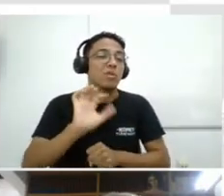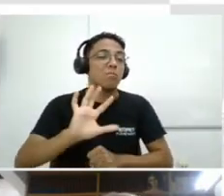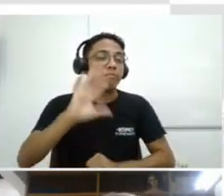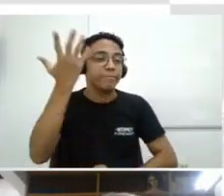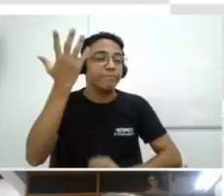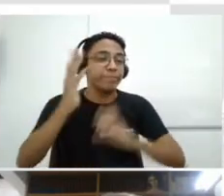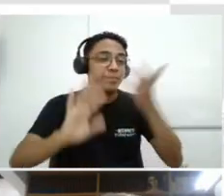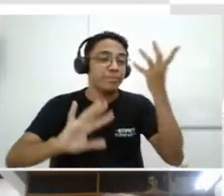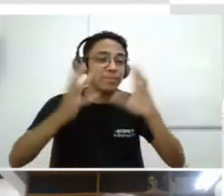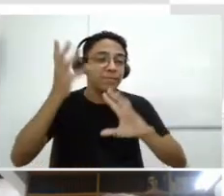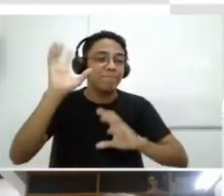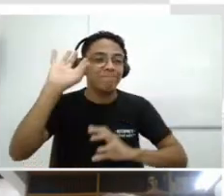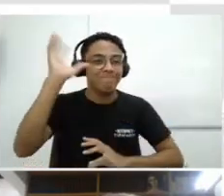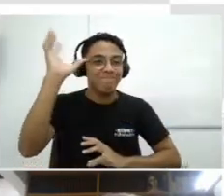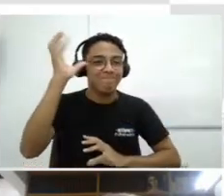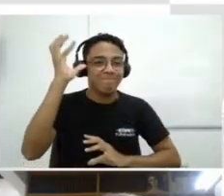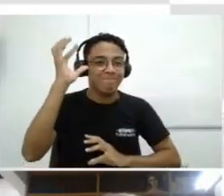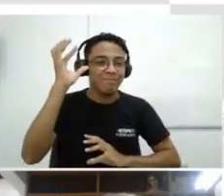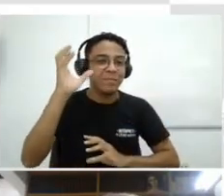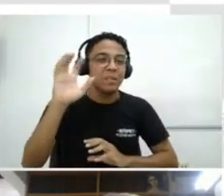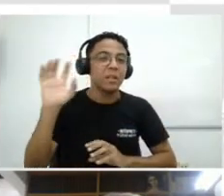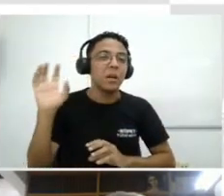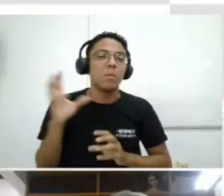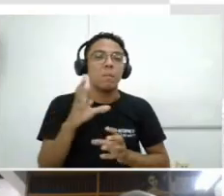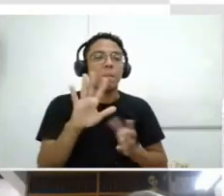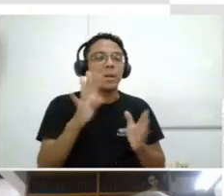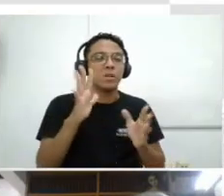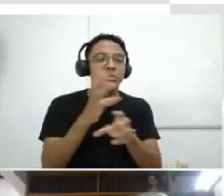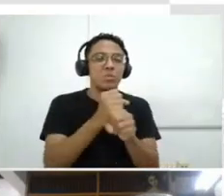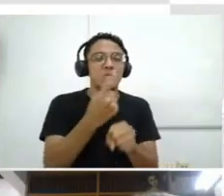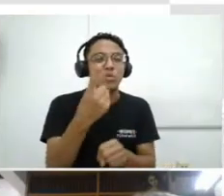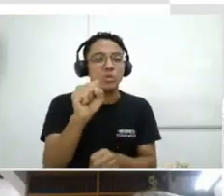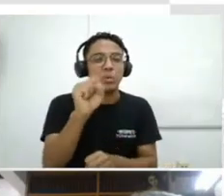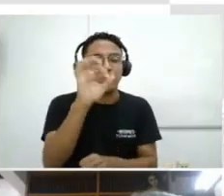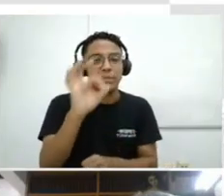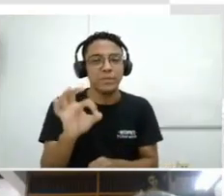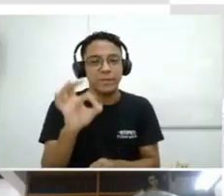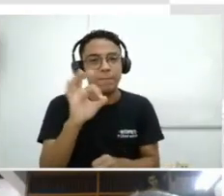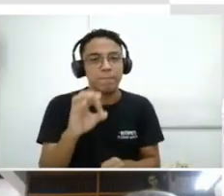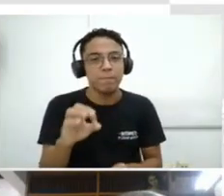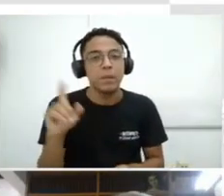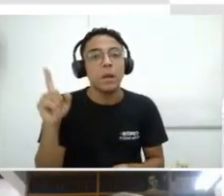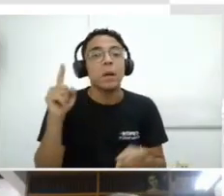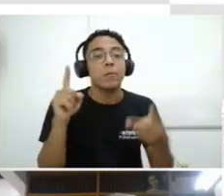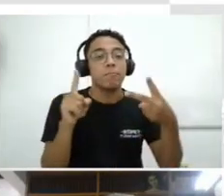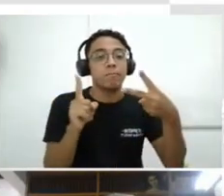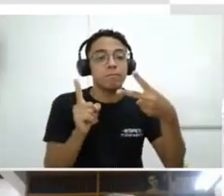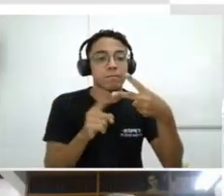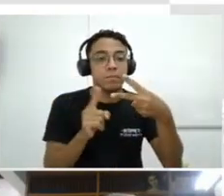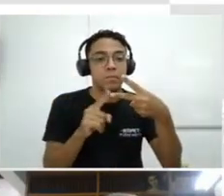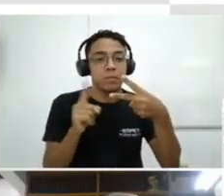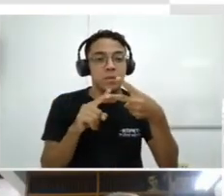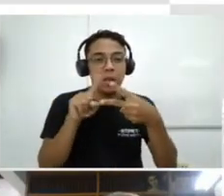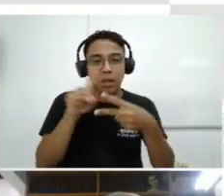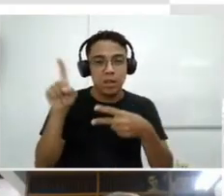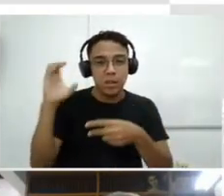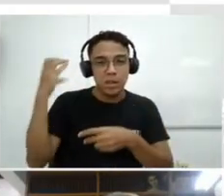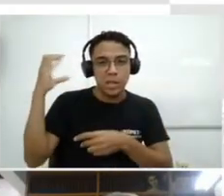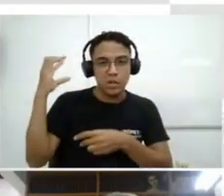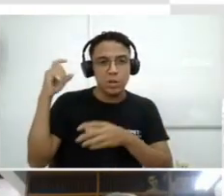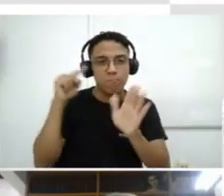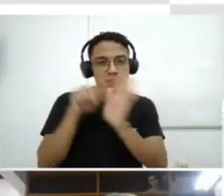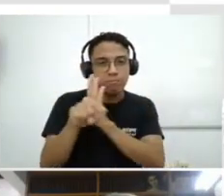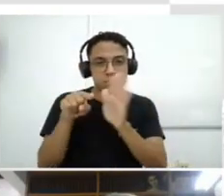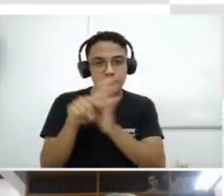de clima. Apenas 18% acham que não. A segunda pergunta que eles fazem é: